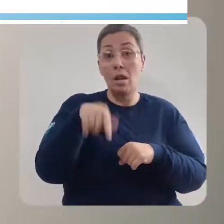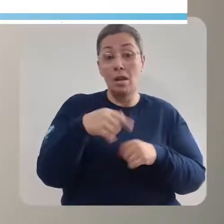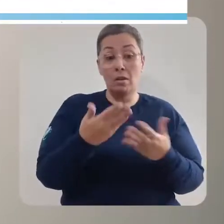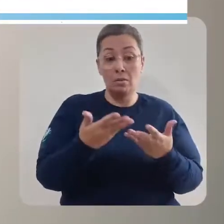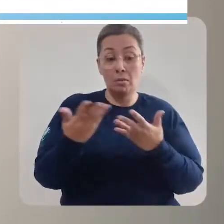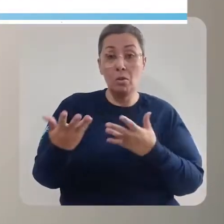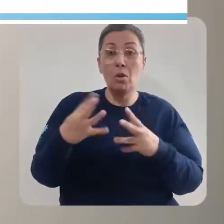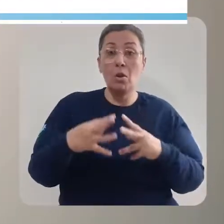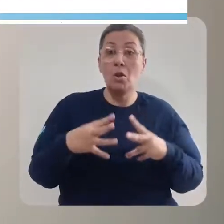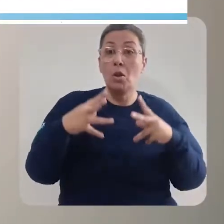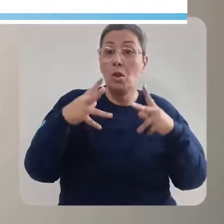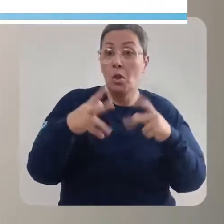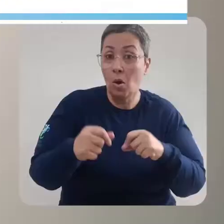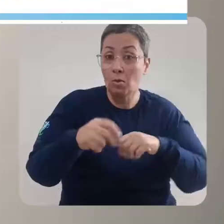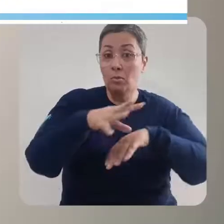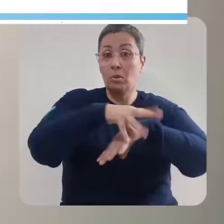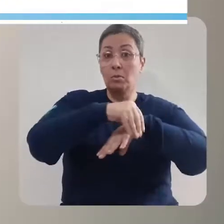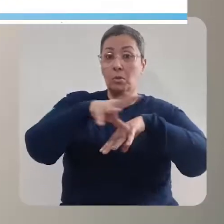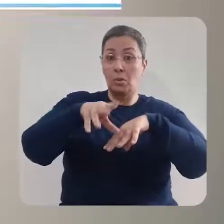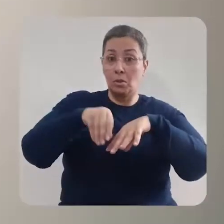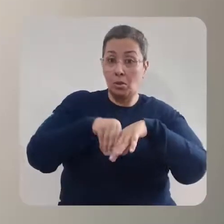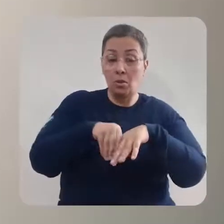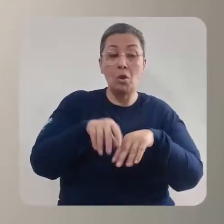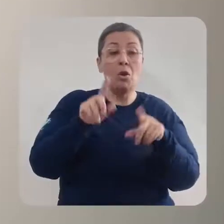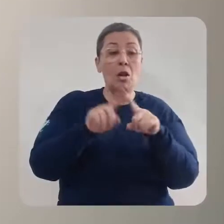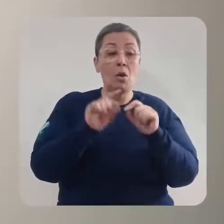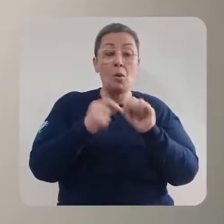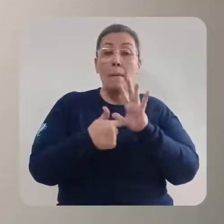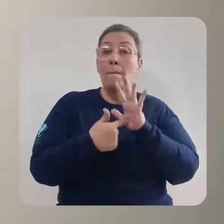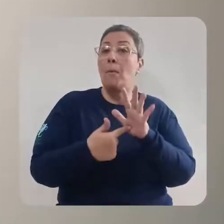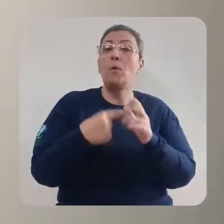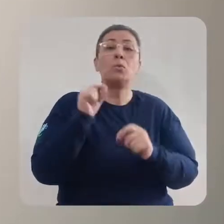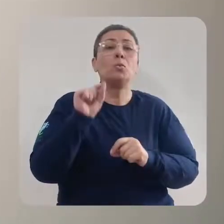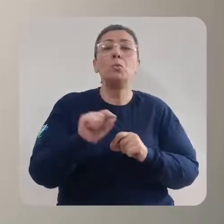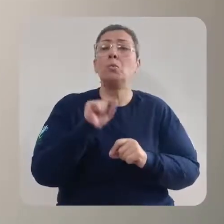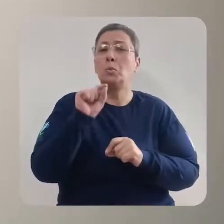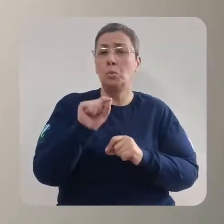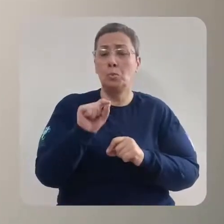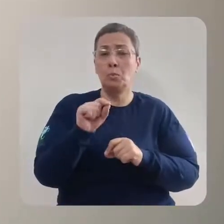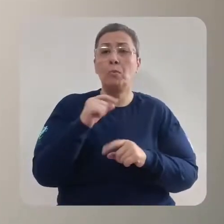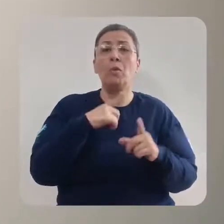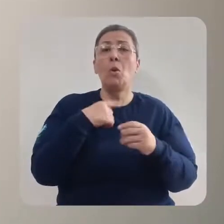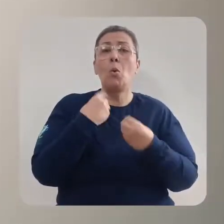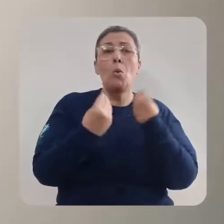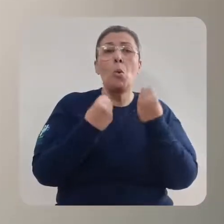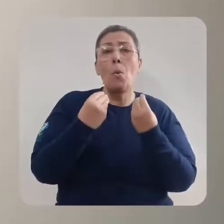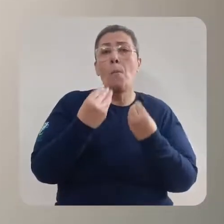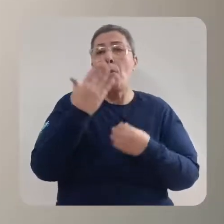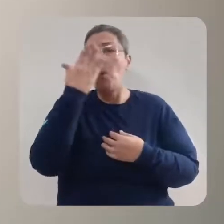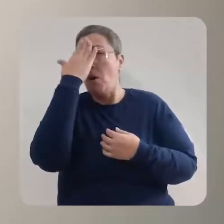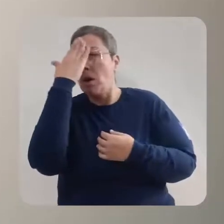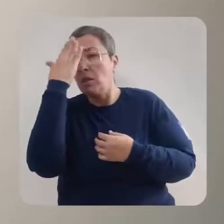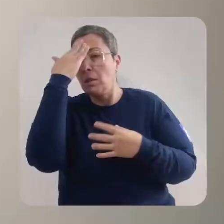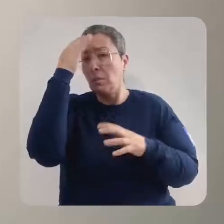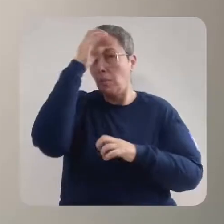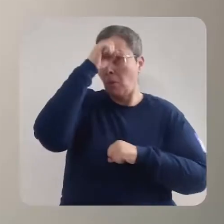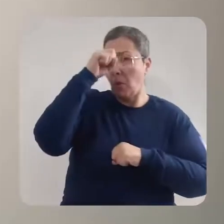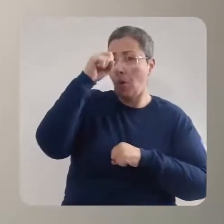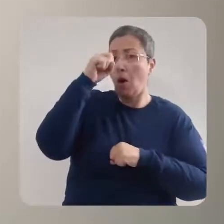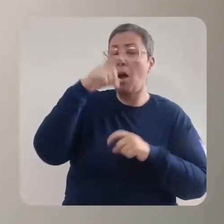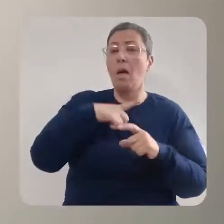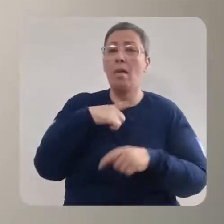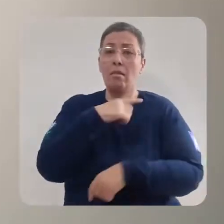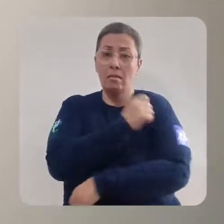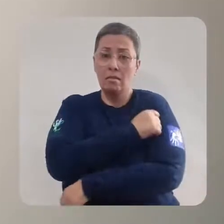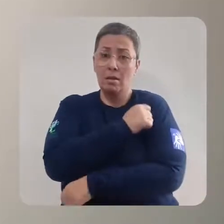são esses, né? Todos esses repertórios traz o que para nós, né? Como saber e aprendizagem